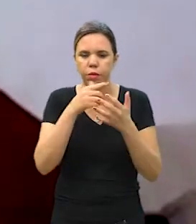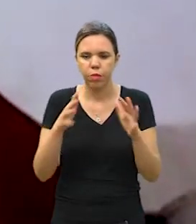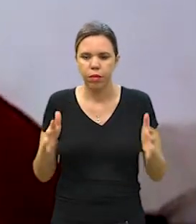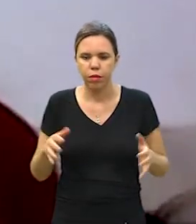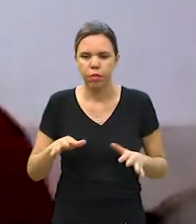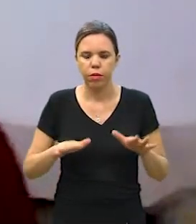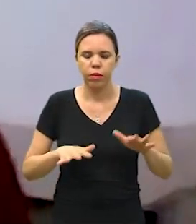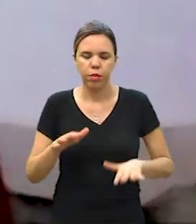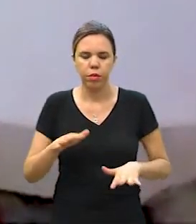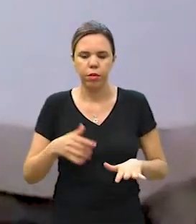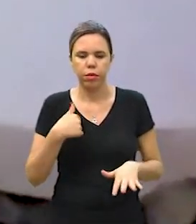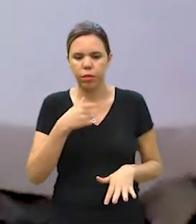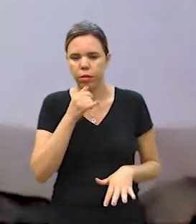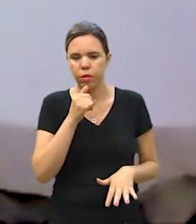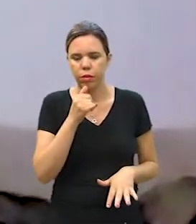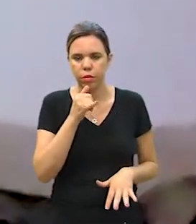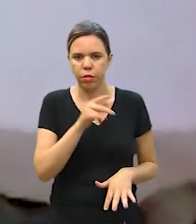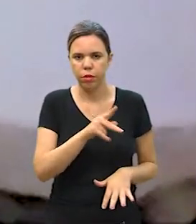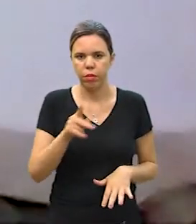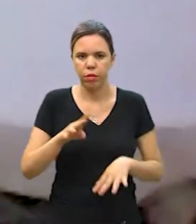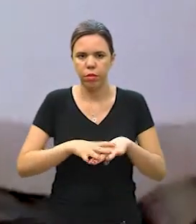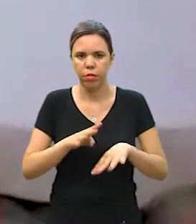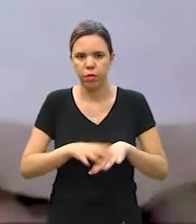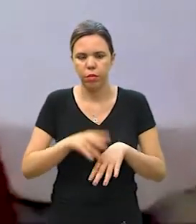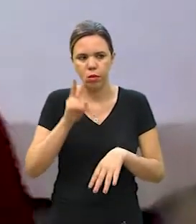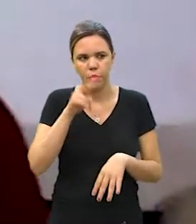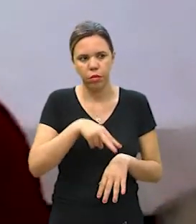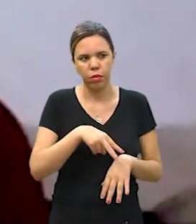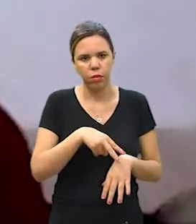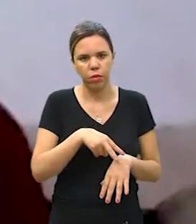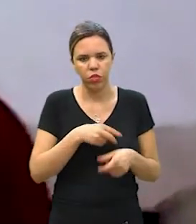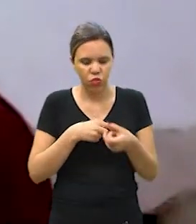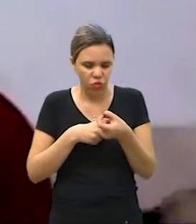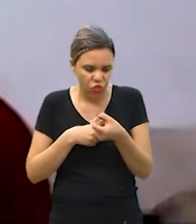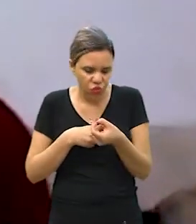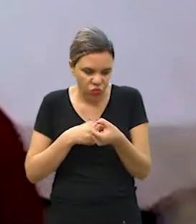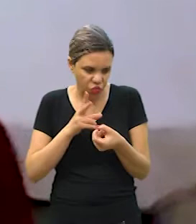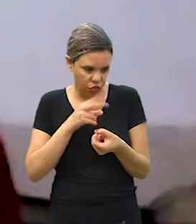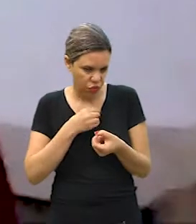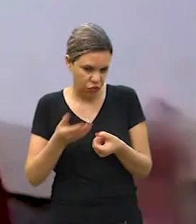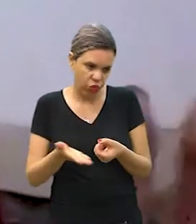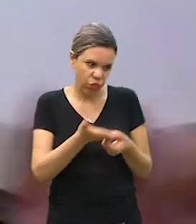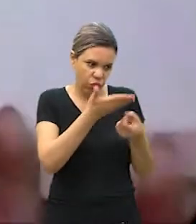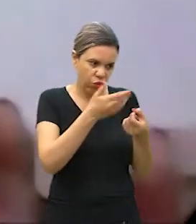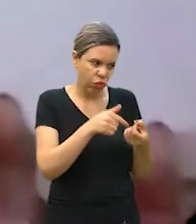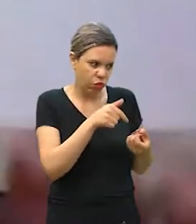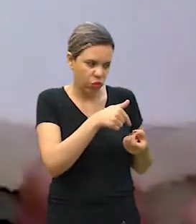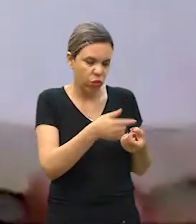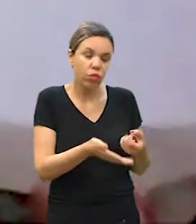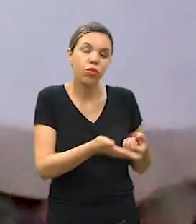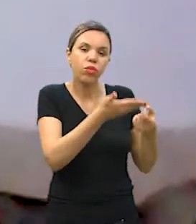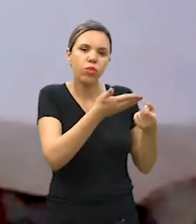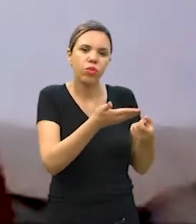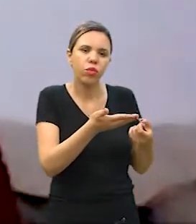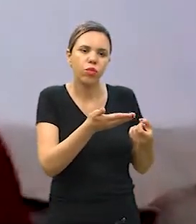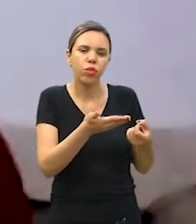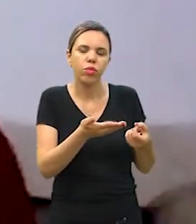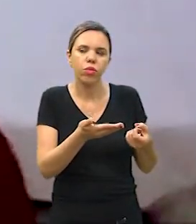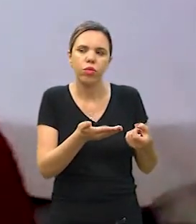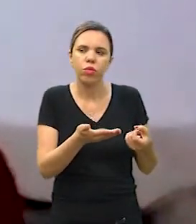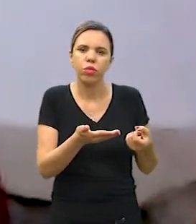praia, né? Eu, por exemplo, no caso, professora de matemática, vejo uma conchinha, você fala assim, nossa, vou levar isso aqui, ou